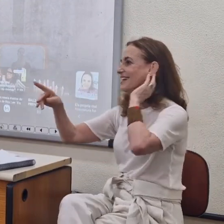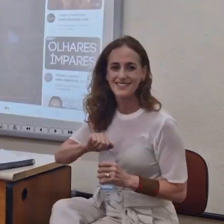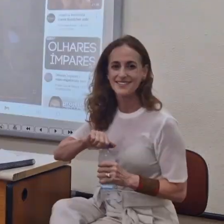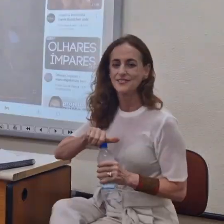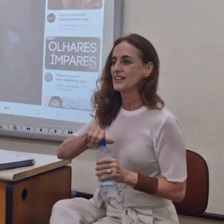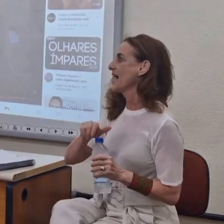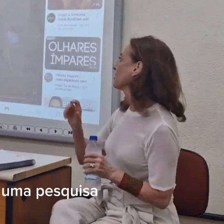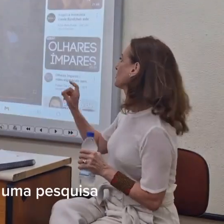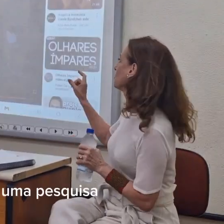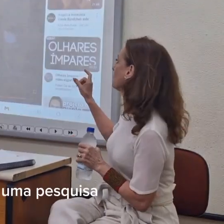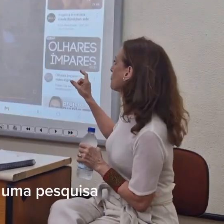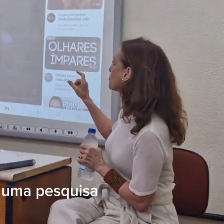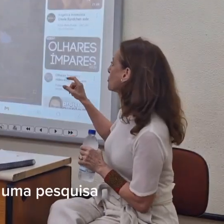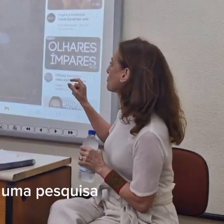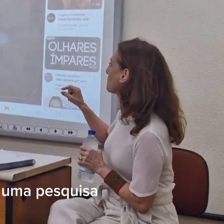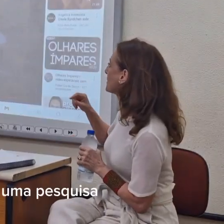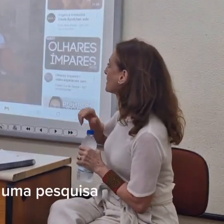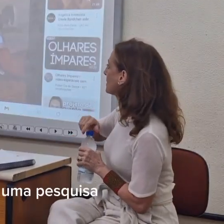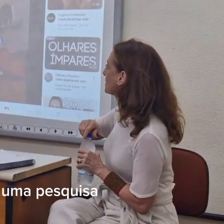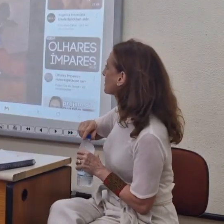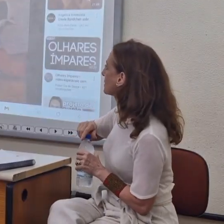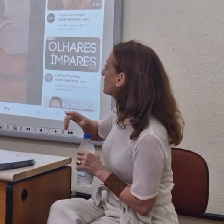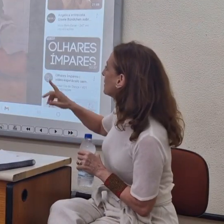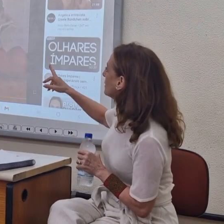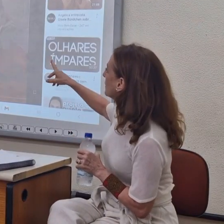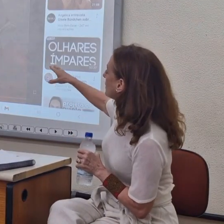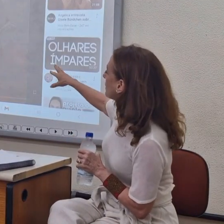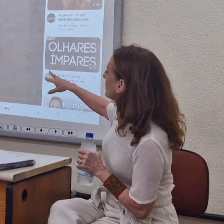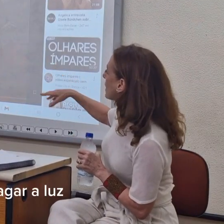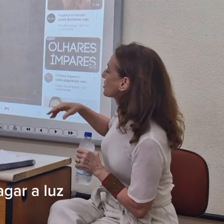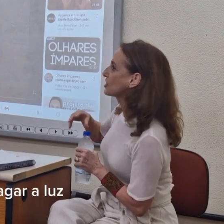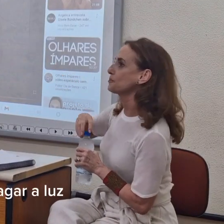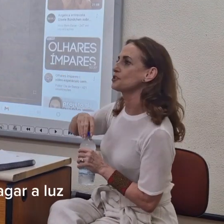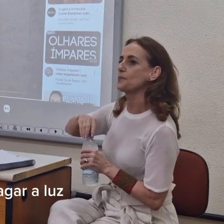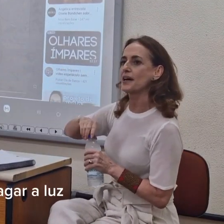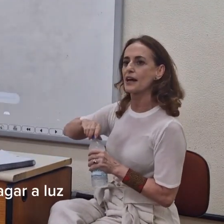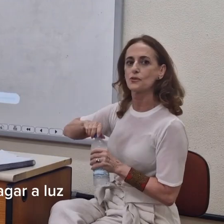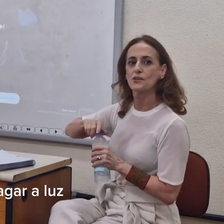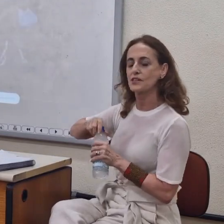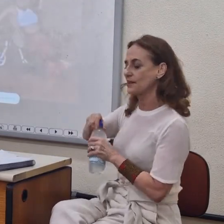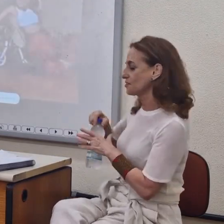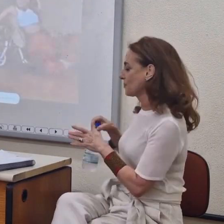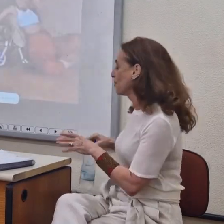pouquinho. Tá. Aí eu tenho um videozinho de uma pesquisa. Você tinha pagado muito. Acho que é do